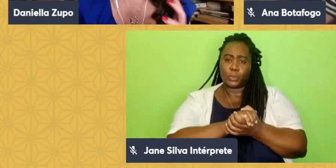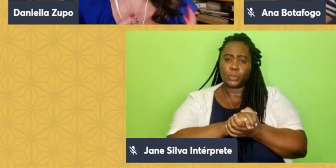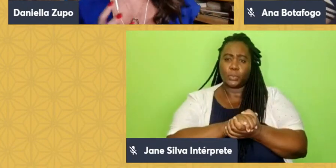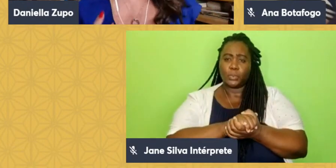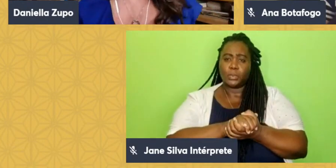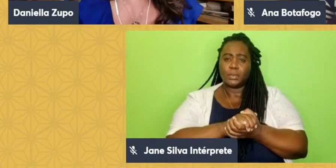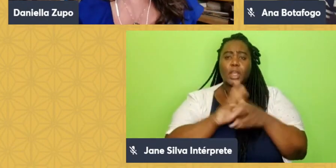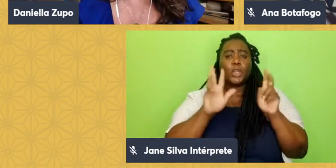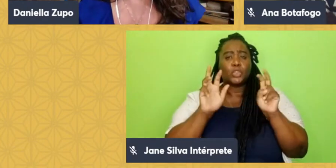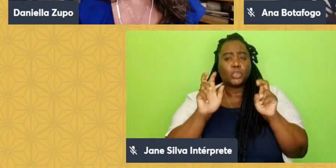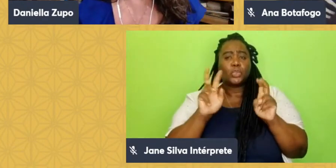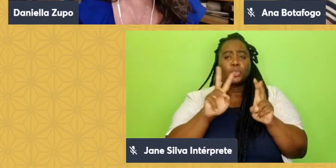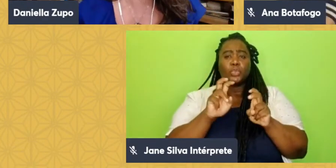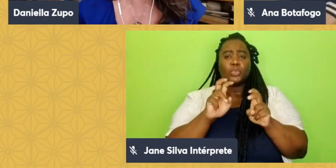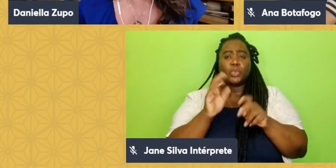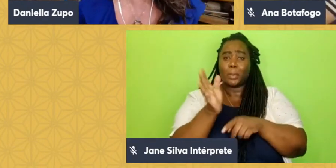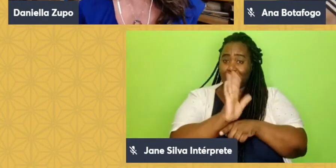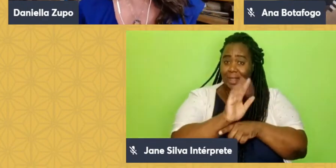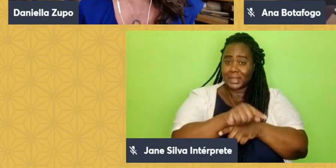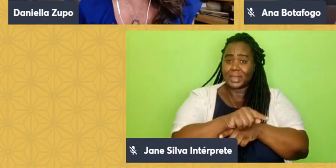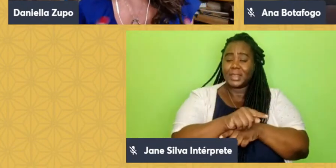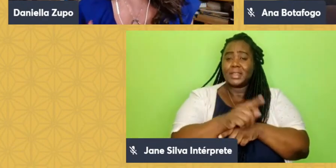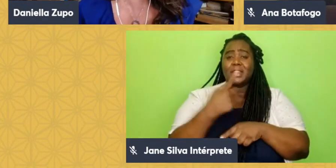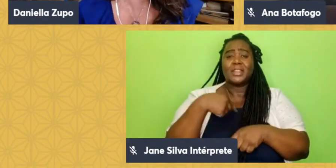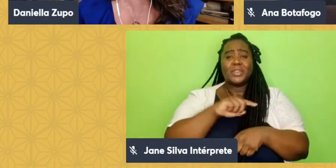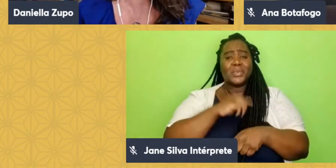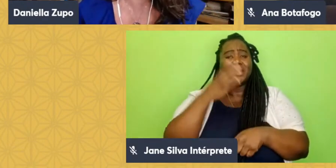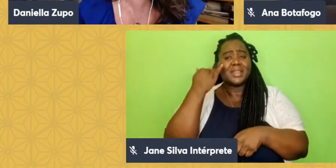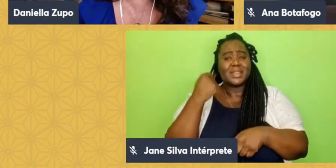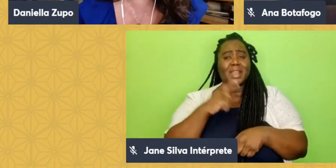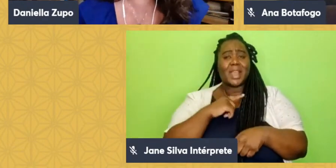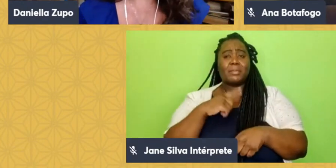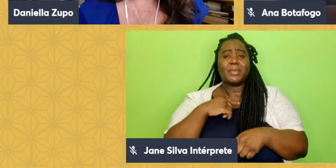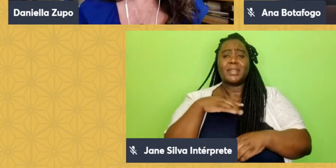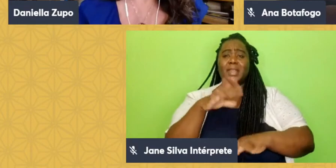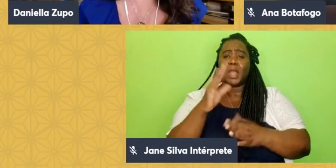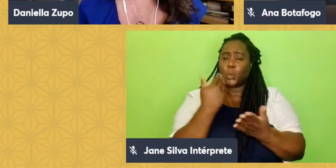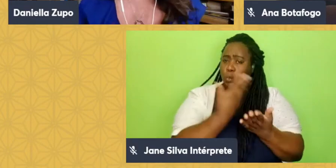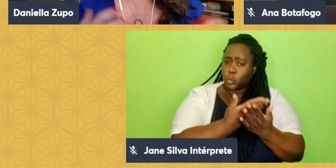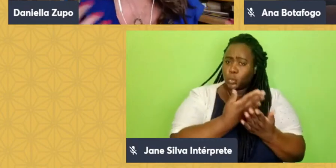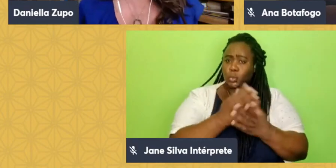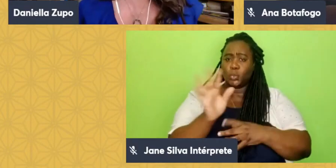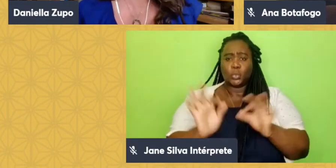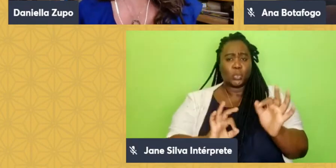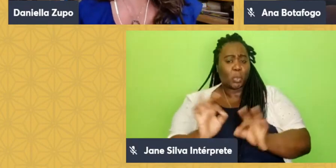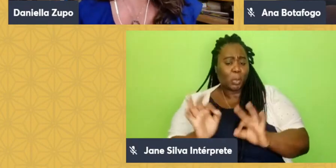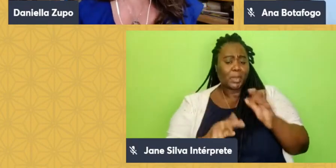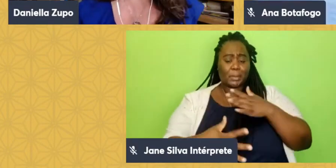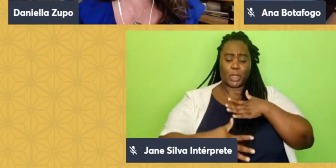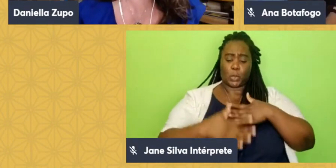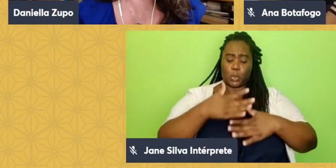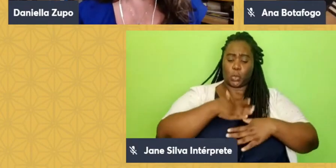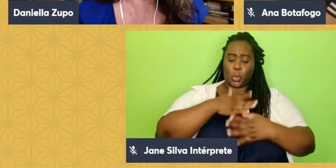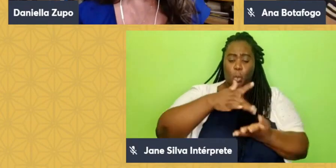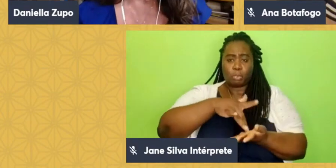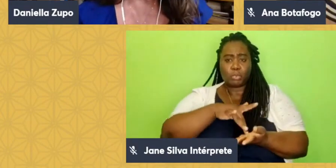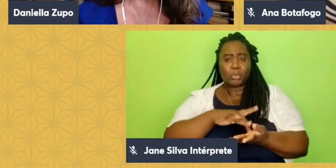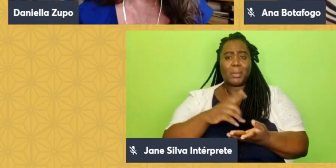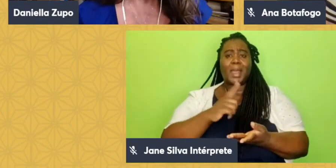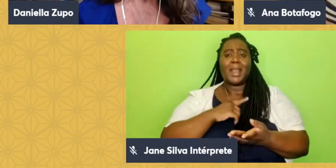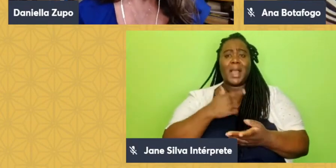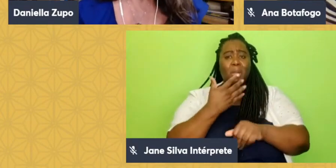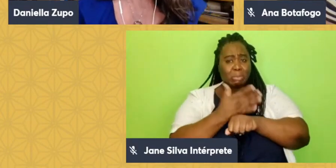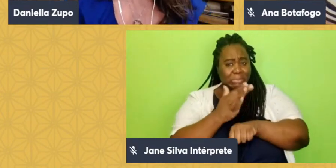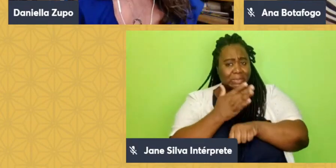sobre essa questão da da cena né a gente sabe que existe um estudo um preparo no caso desse corpo do Balé um preparo